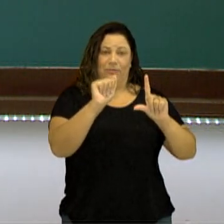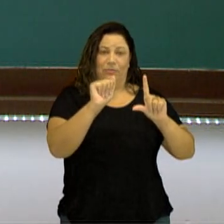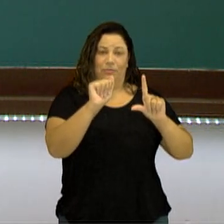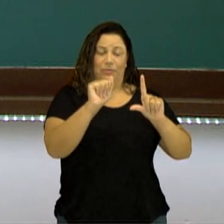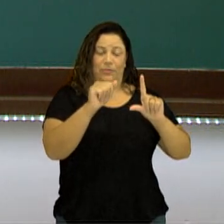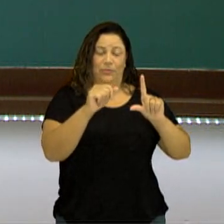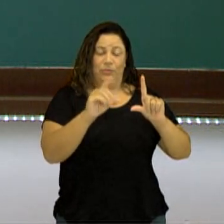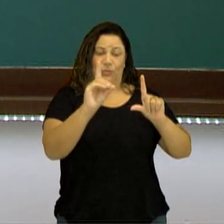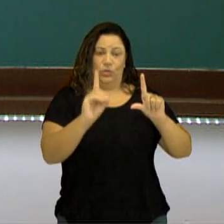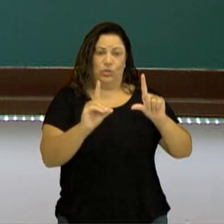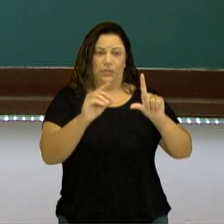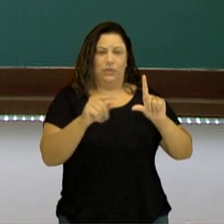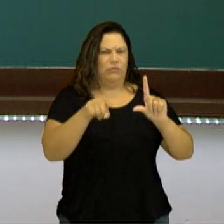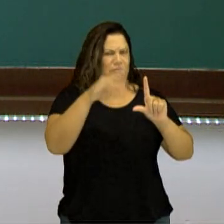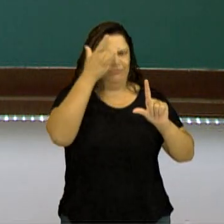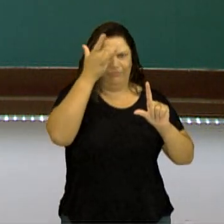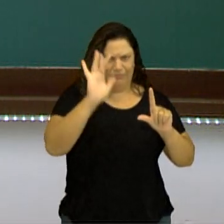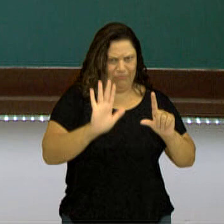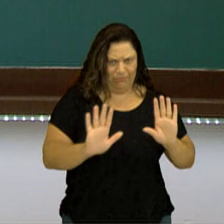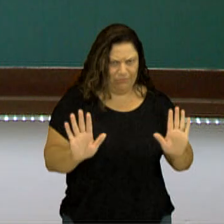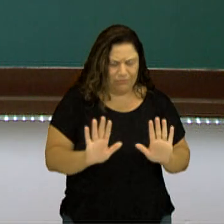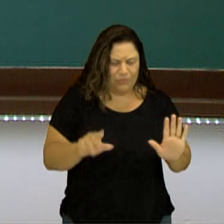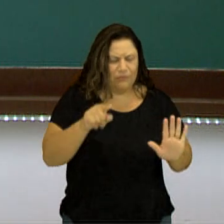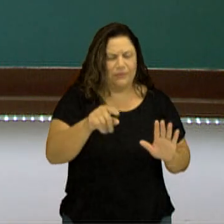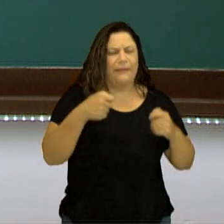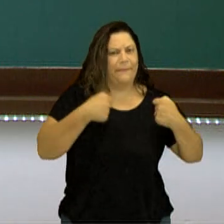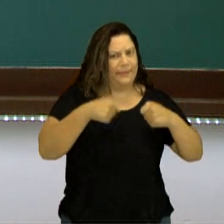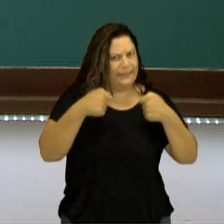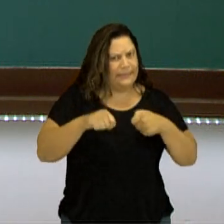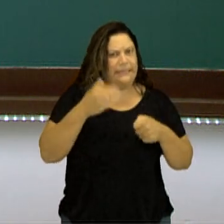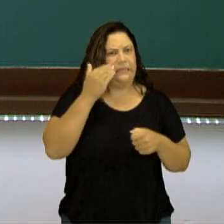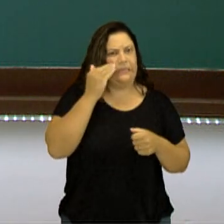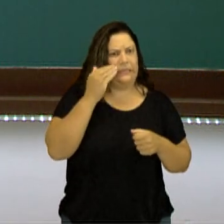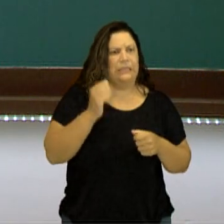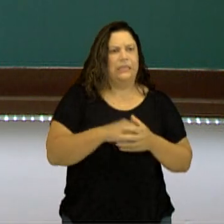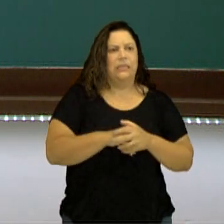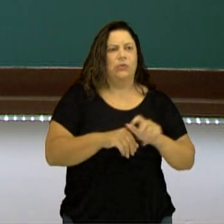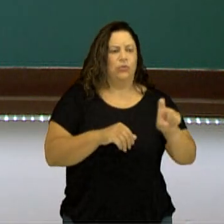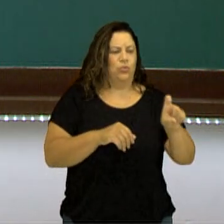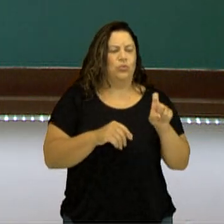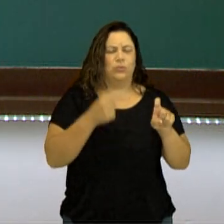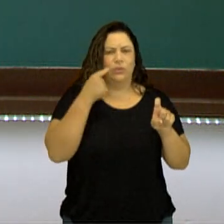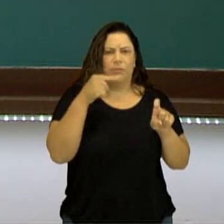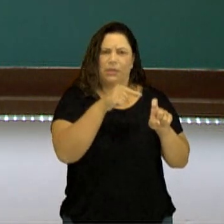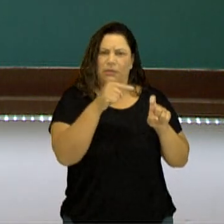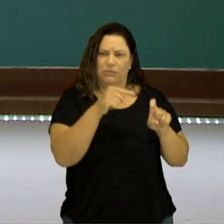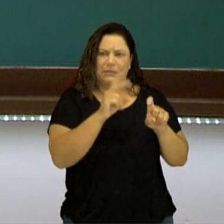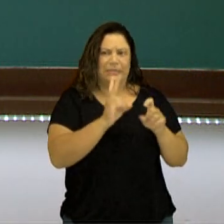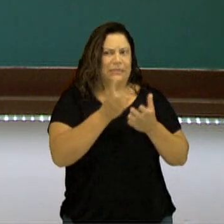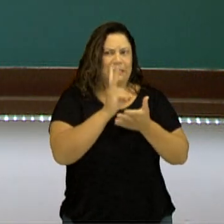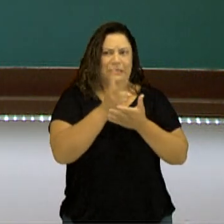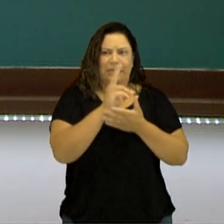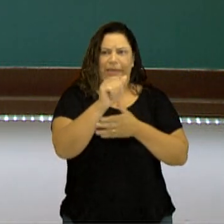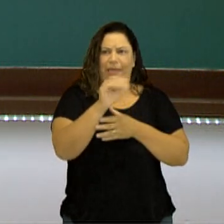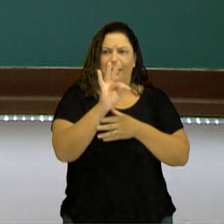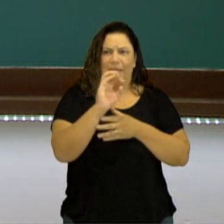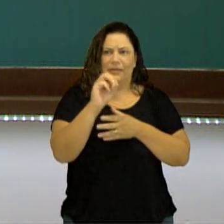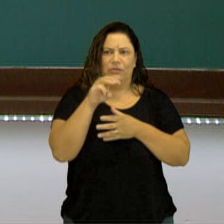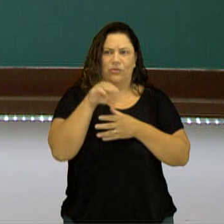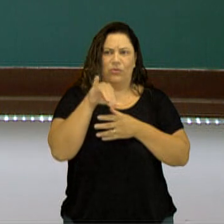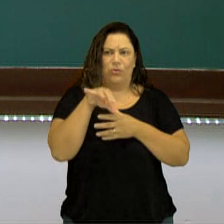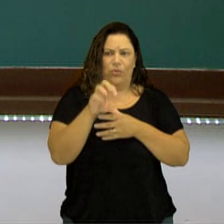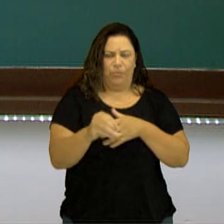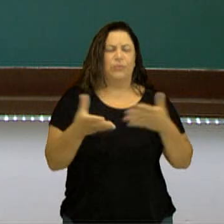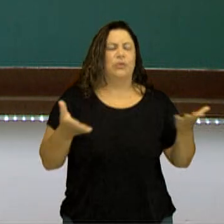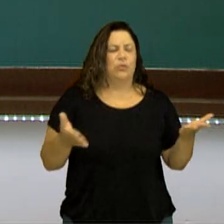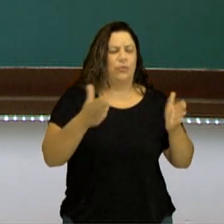assim. O que vocês devem entender é que o número menor, dentre esses dois números, é sempre o número atômico. E vocês vão ver que é uma